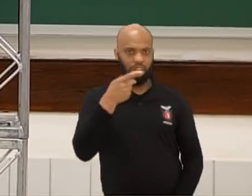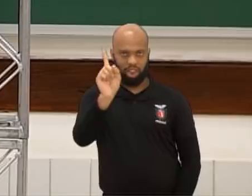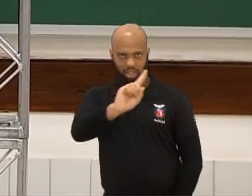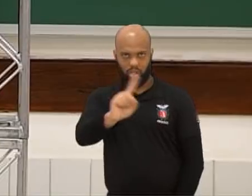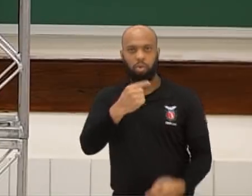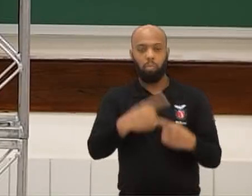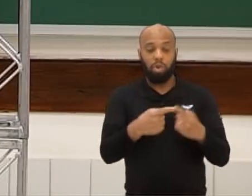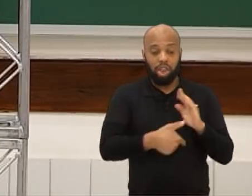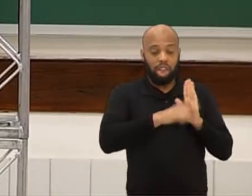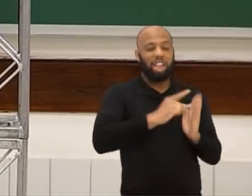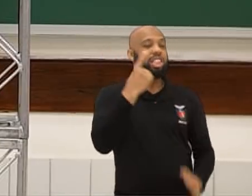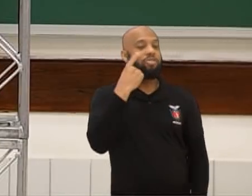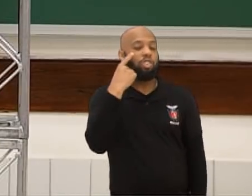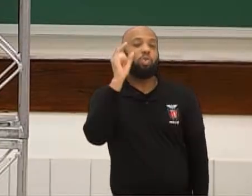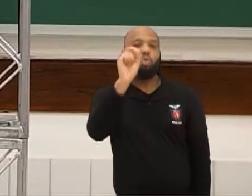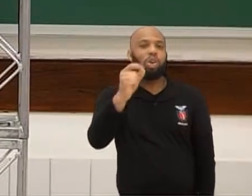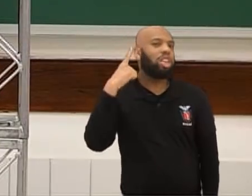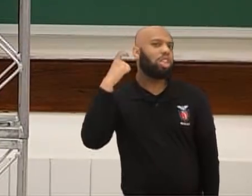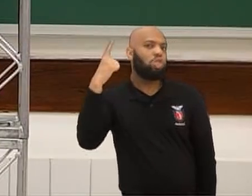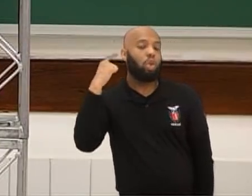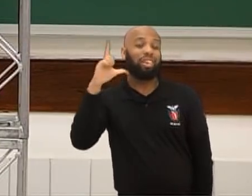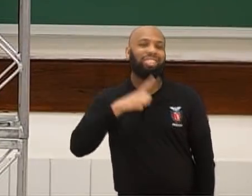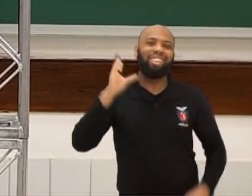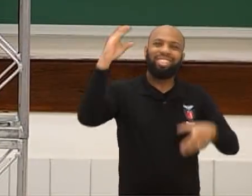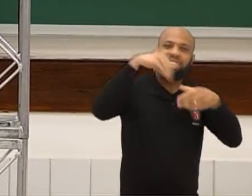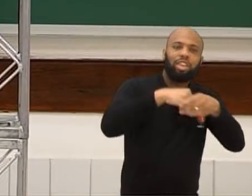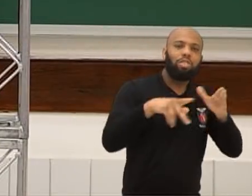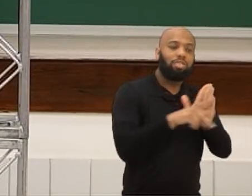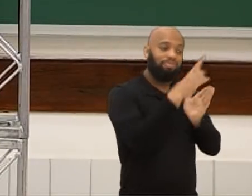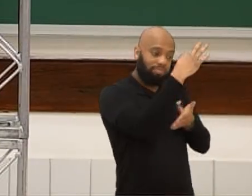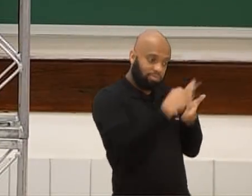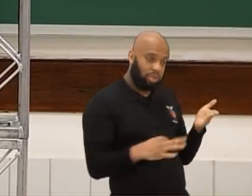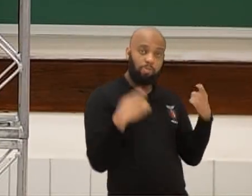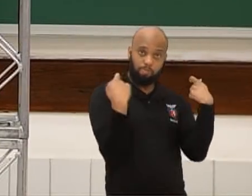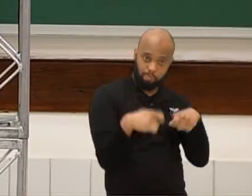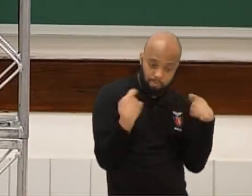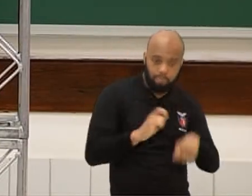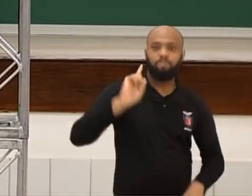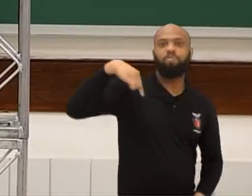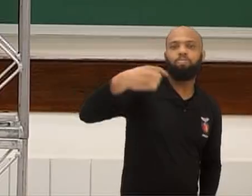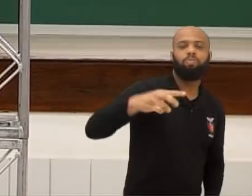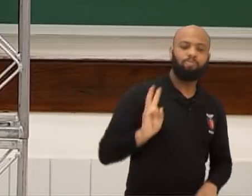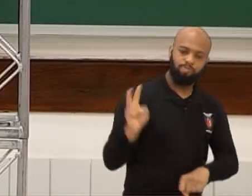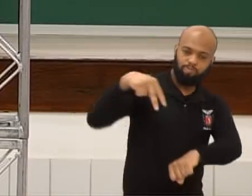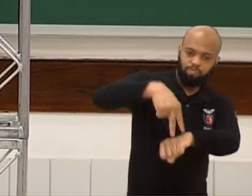fazer o levantamento dos sons que estão registrados no texto, na obra